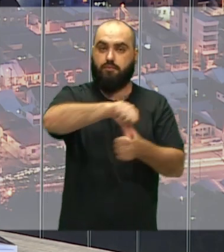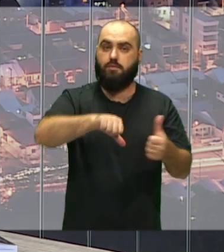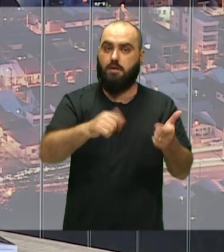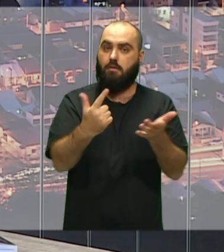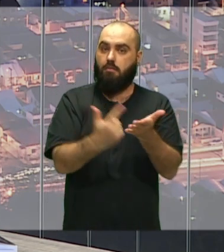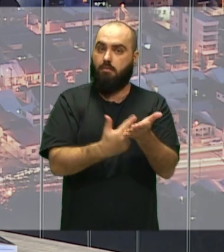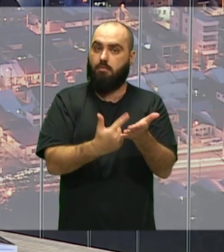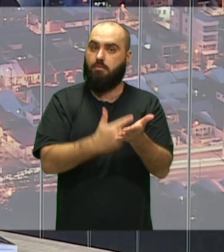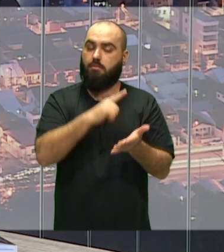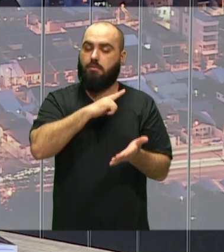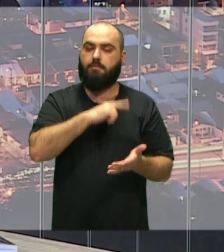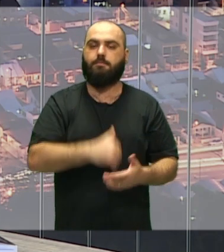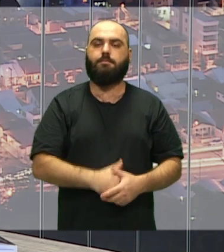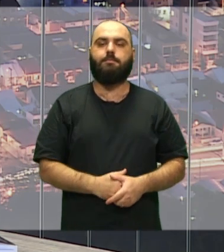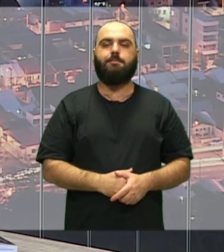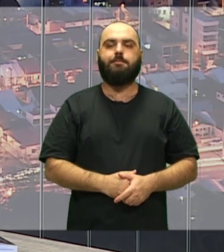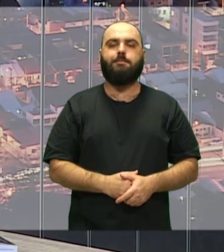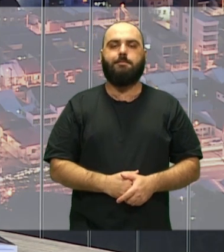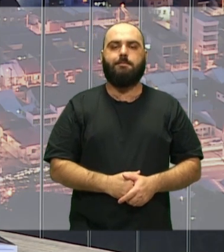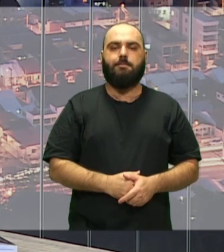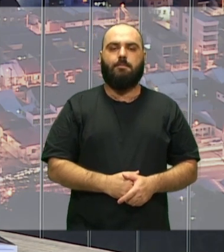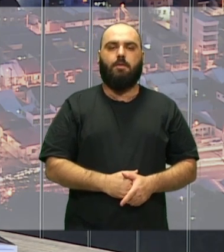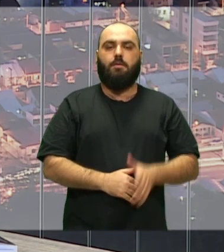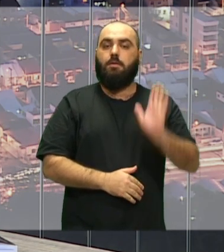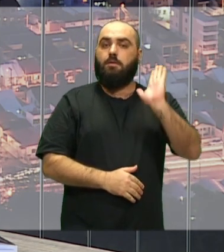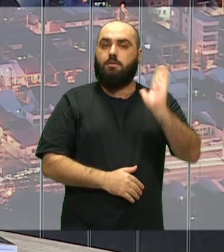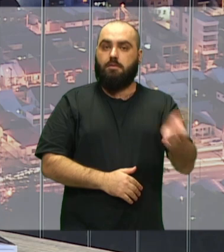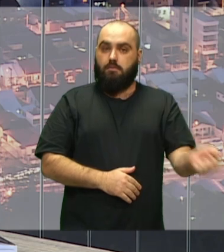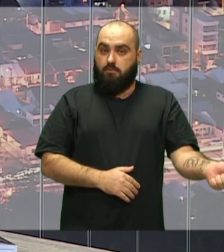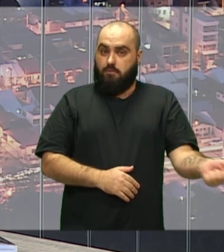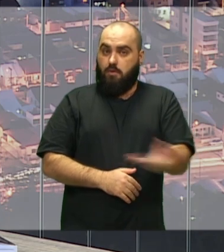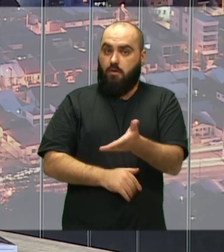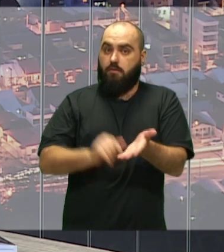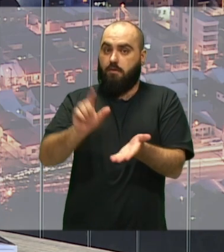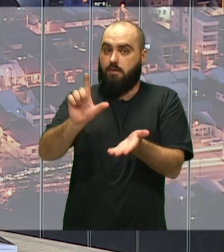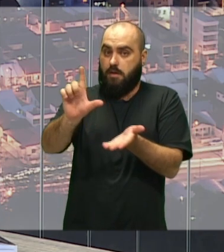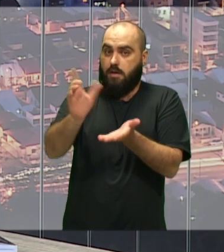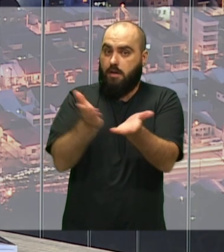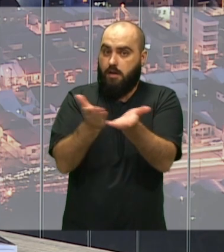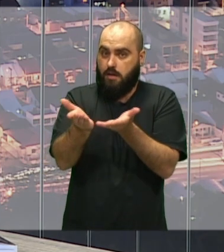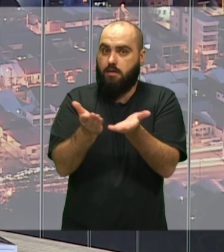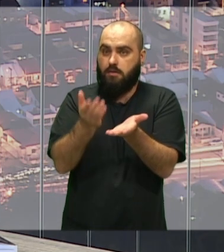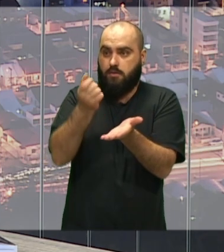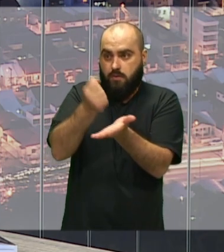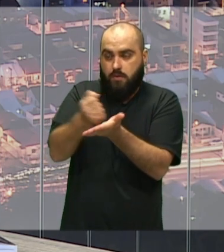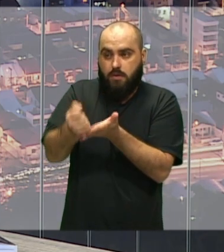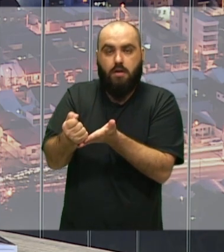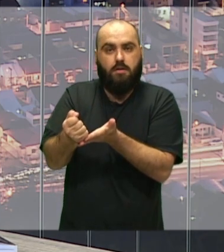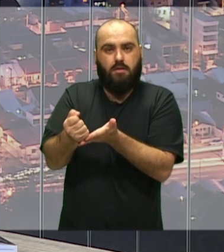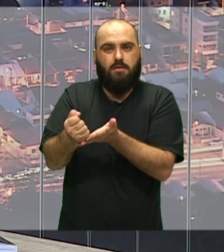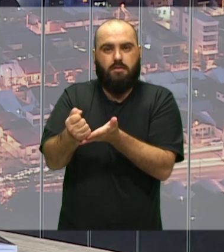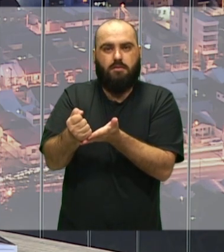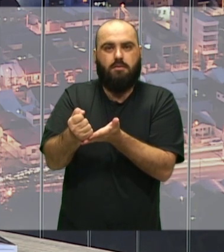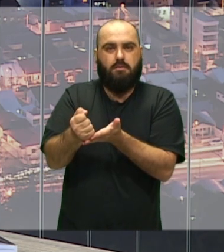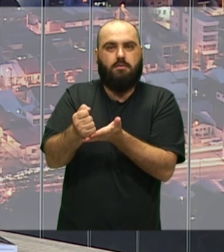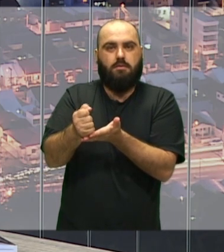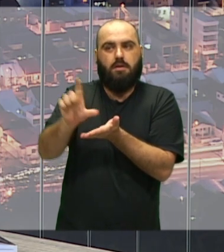Recentemente foi editada, né, uma nova lei de licitações e contratos e também